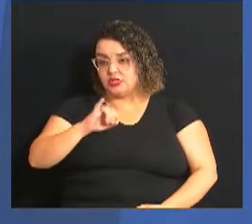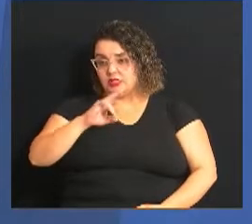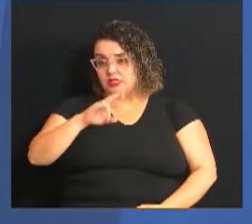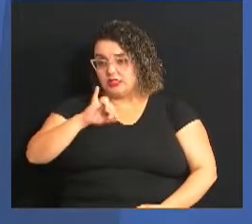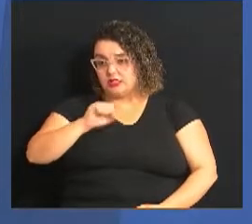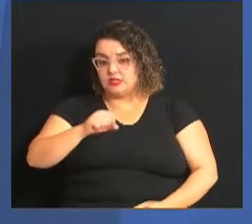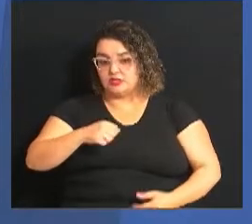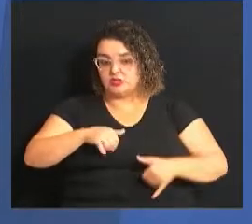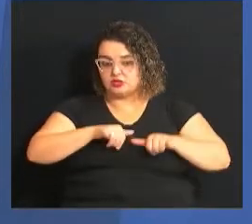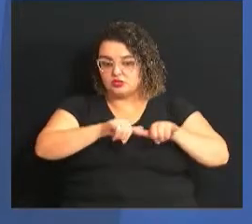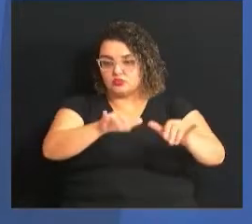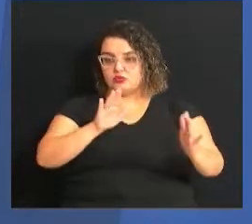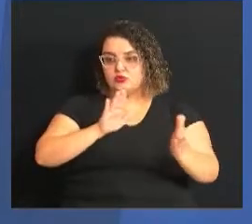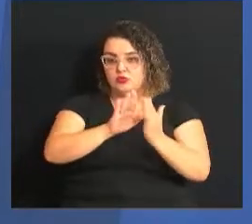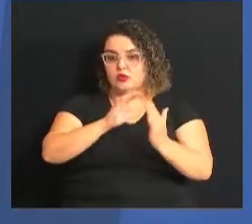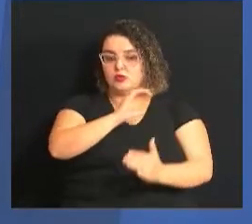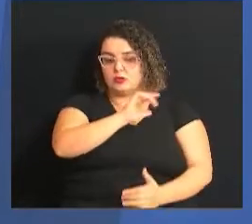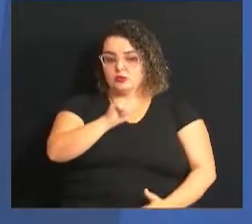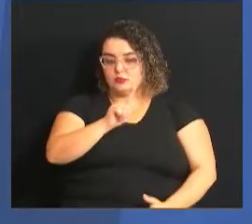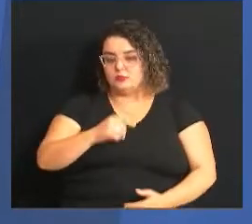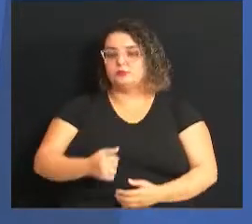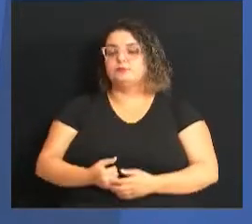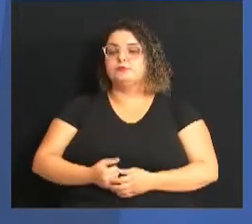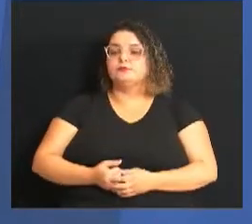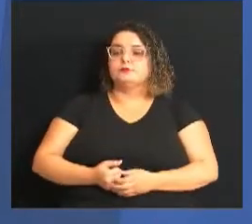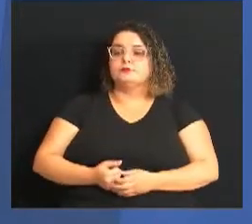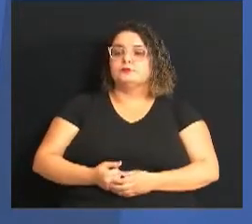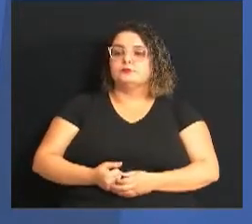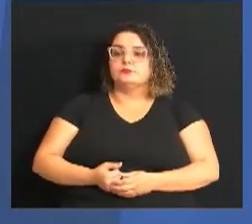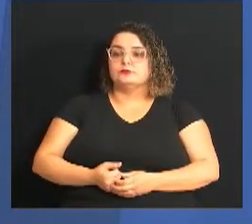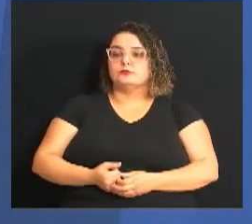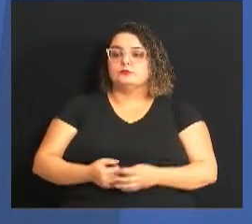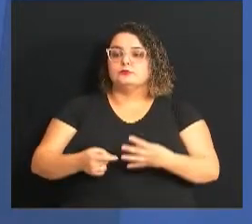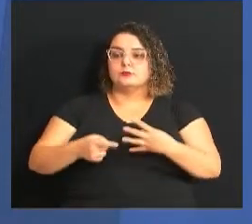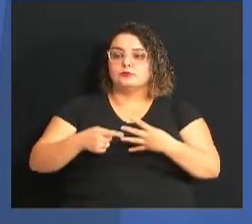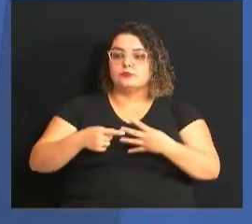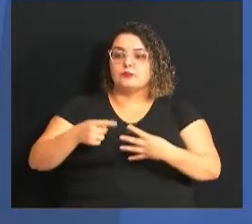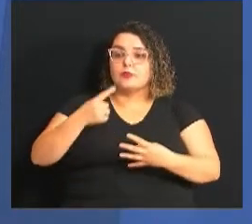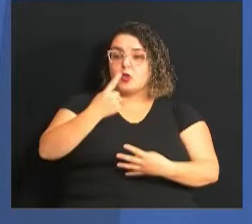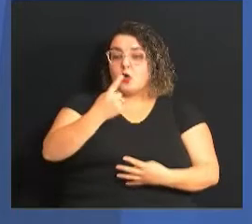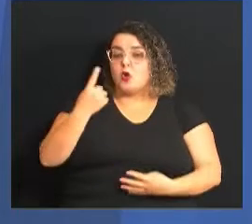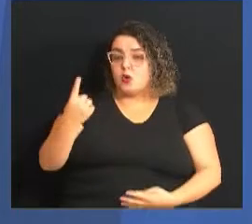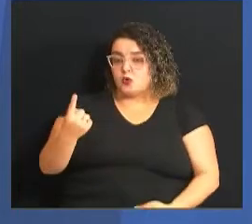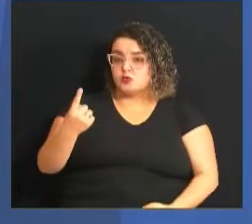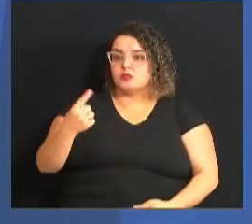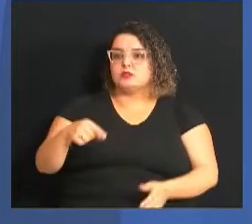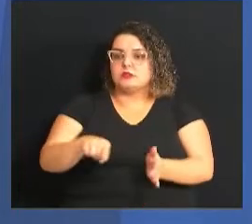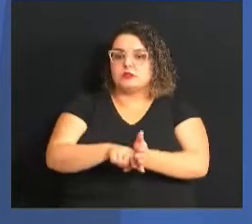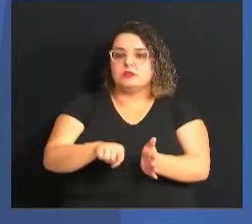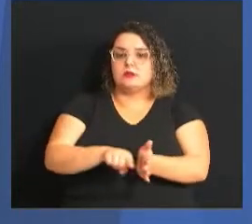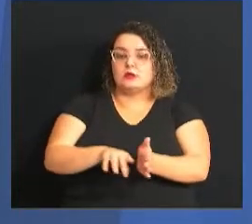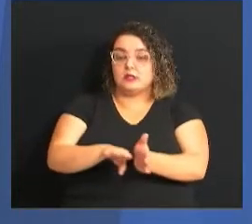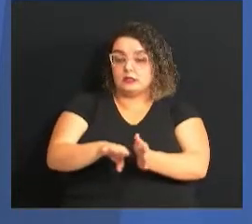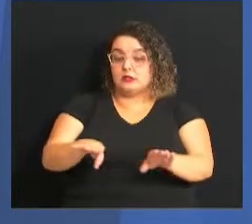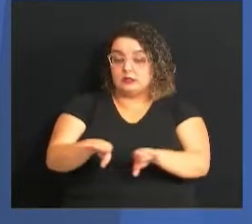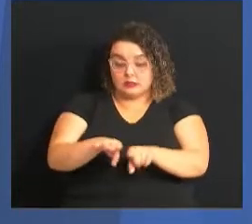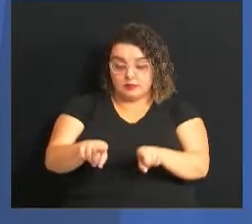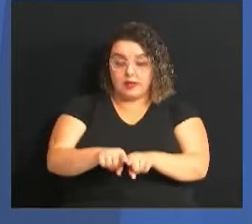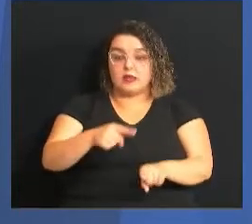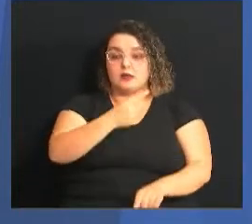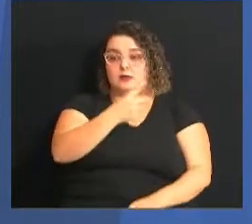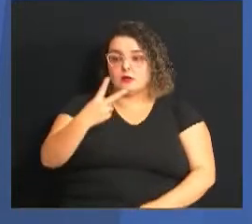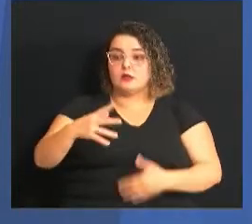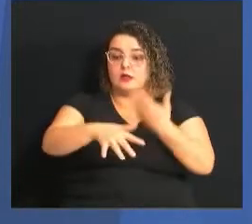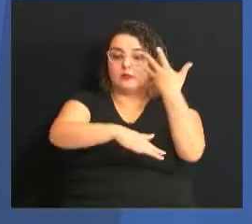Dunlop, lá no distrito do Campo Grande, nos dias 11 e 12 na Praça da Concórdia e depois nos